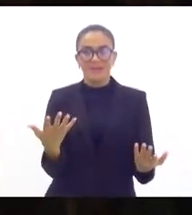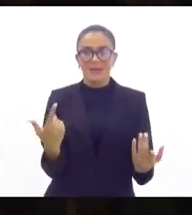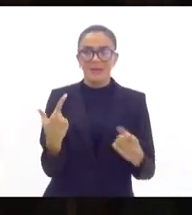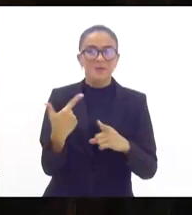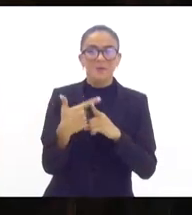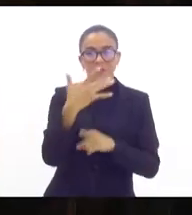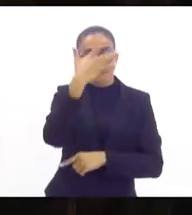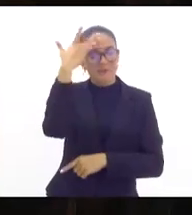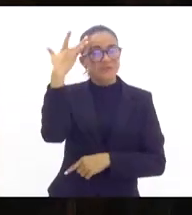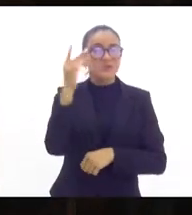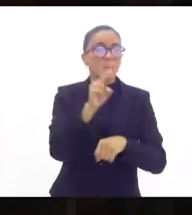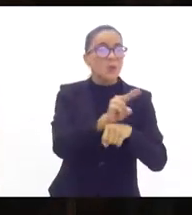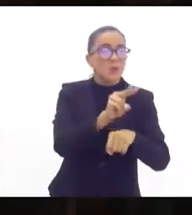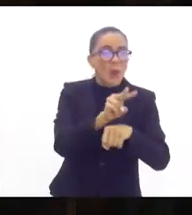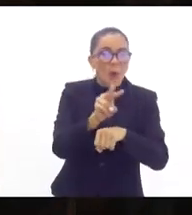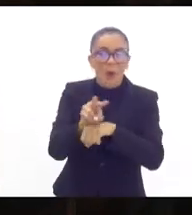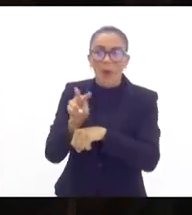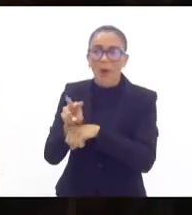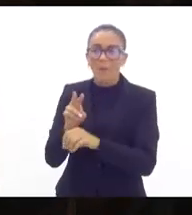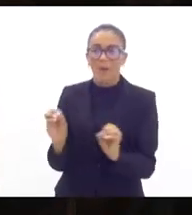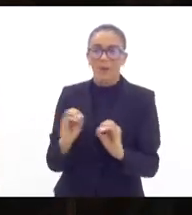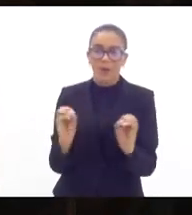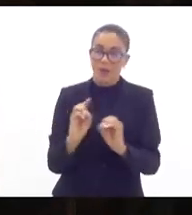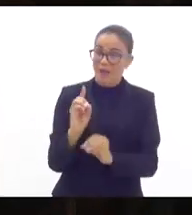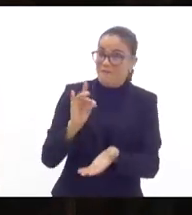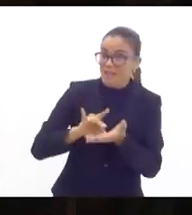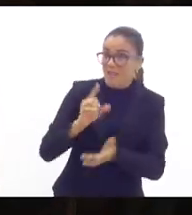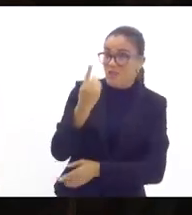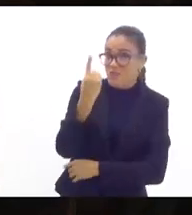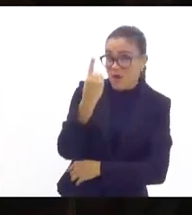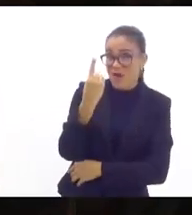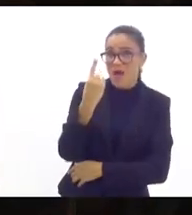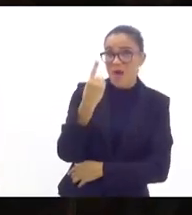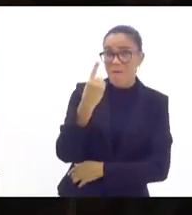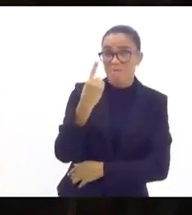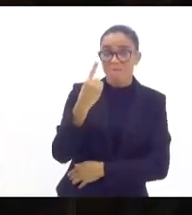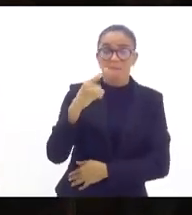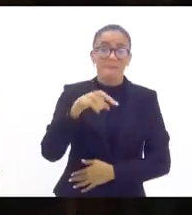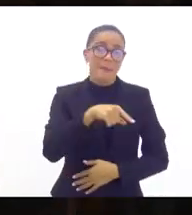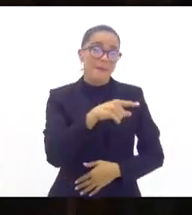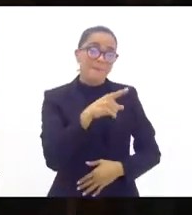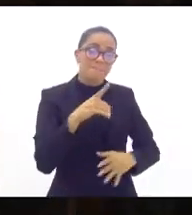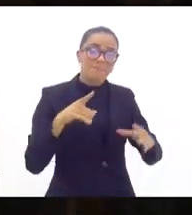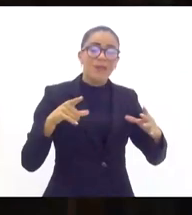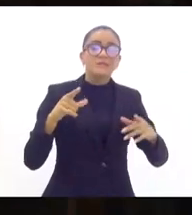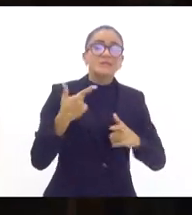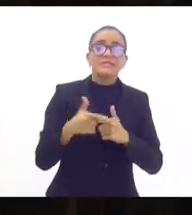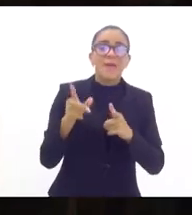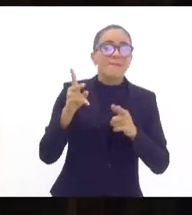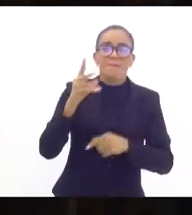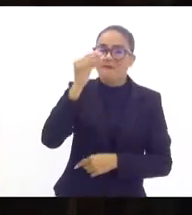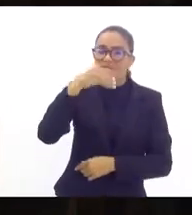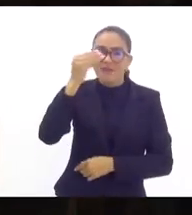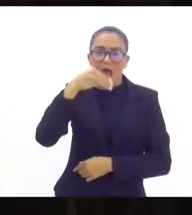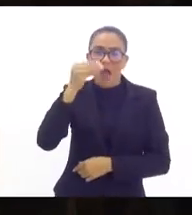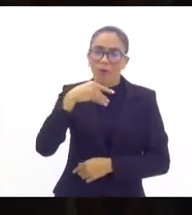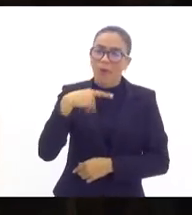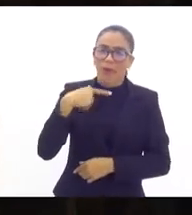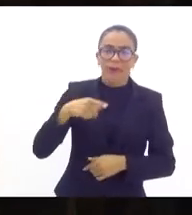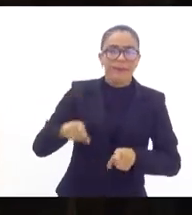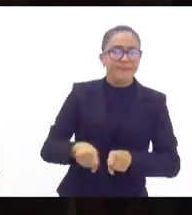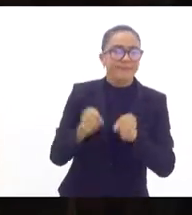ninguém toma conta de nada a verdade é uma só na briga do Rochedo contra o mar quem se ferra é o marisco que somos nós